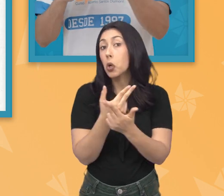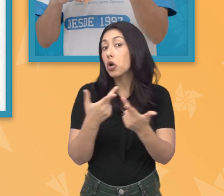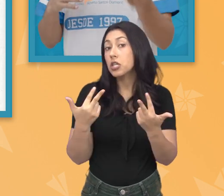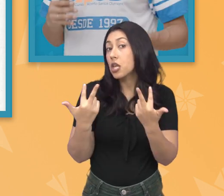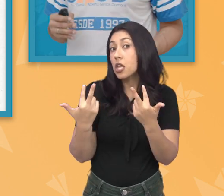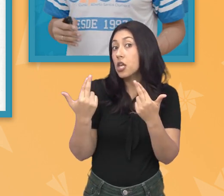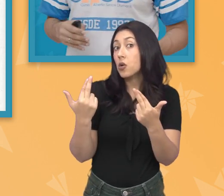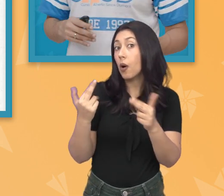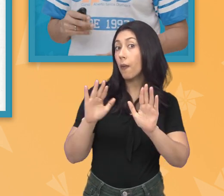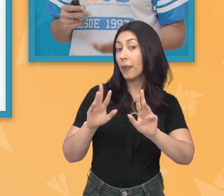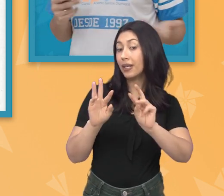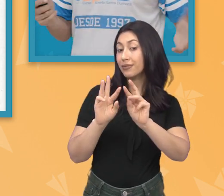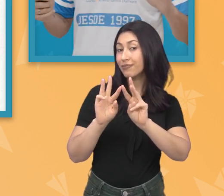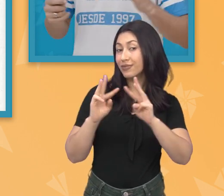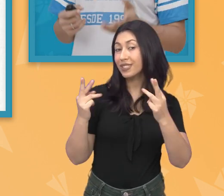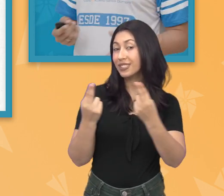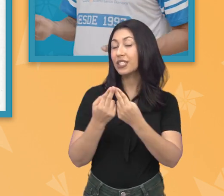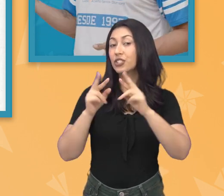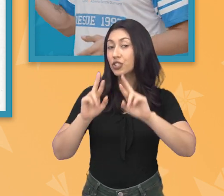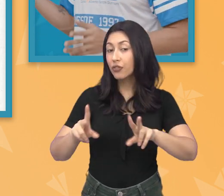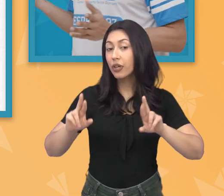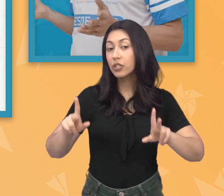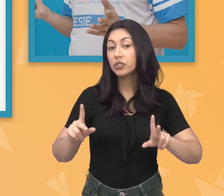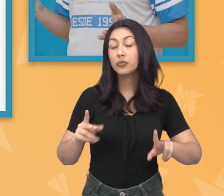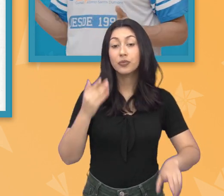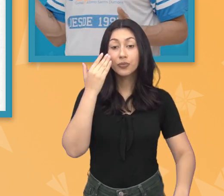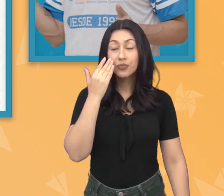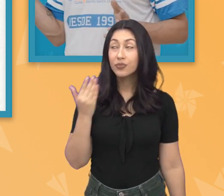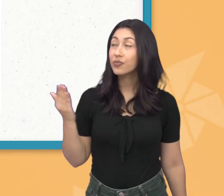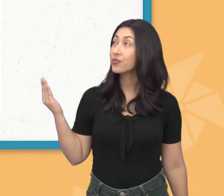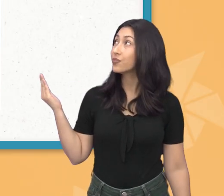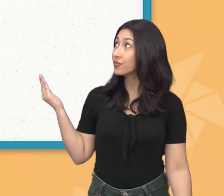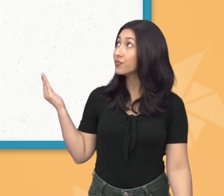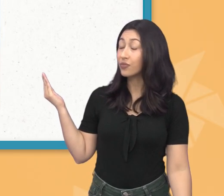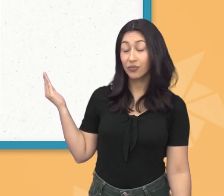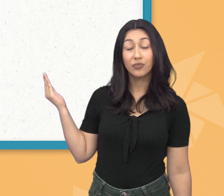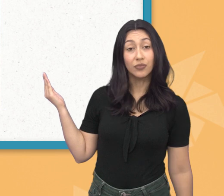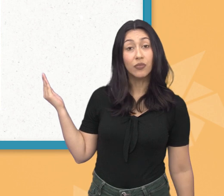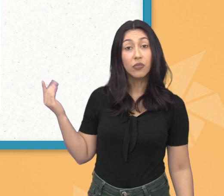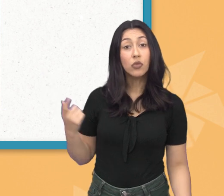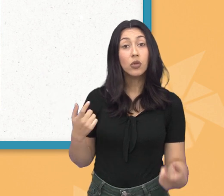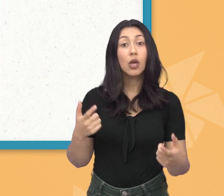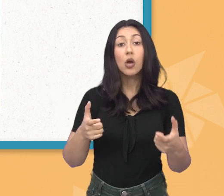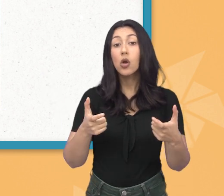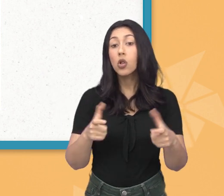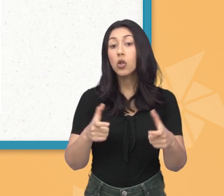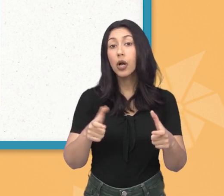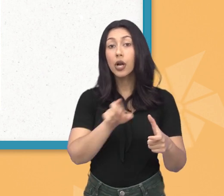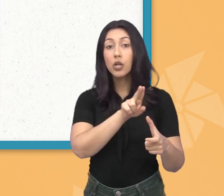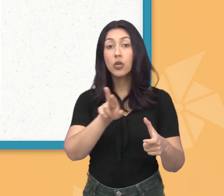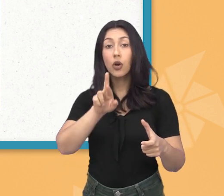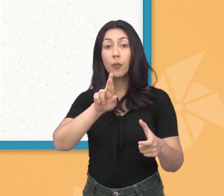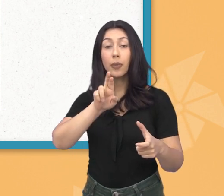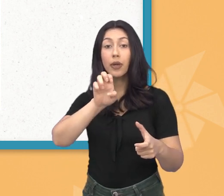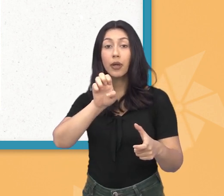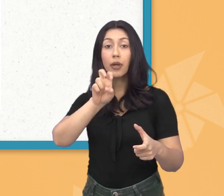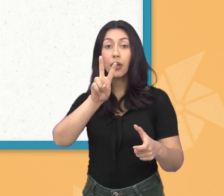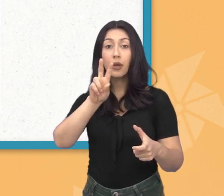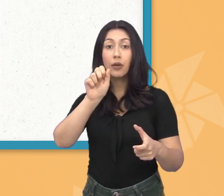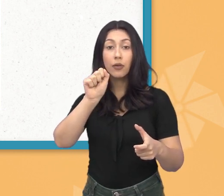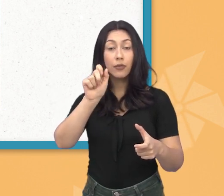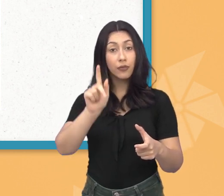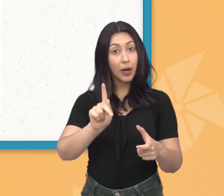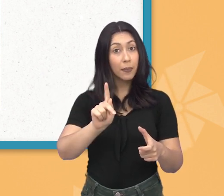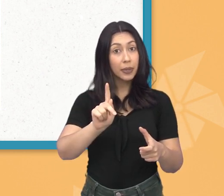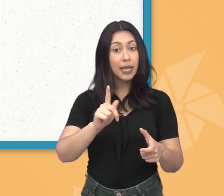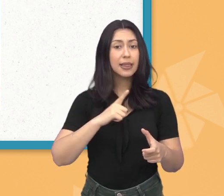iguais coexistindo em diferentes estados físicos. Por exemplo, aqui na imagem temos a refinaria que fica aqui em São José dos Campos, né, conhecida como Revap,